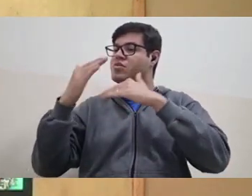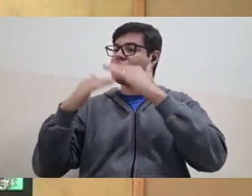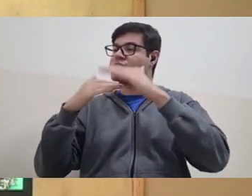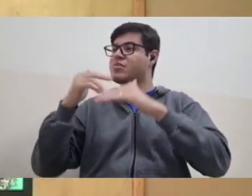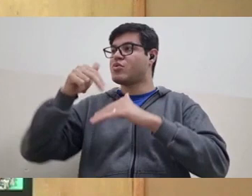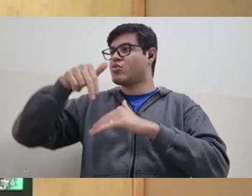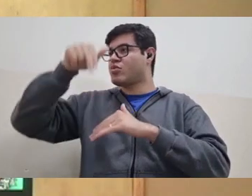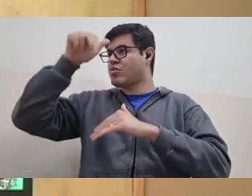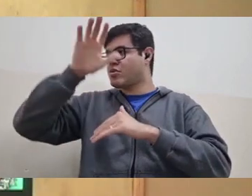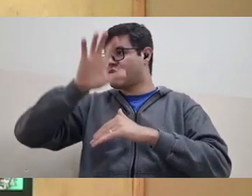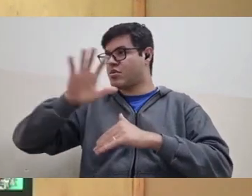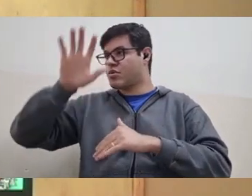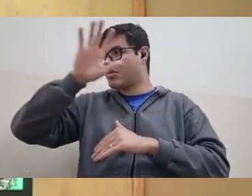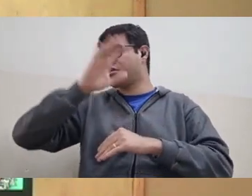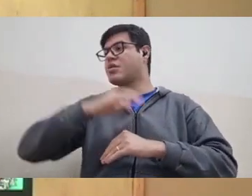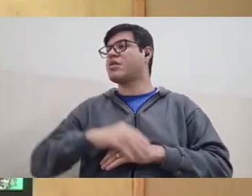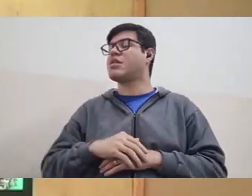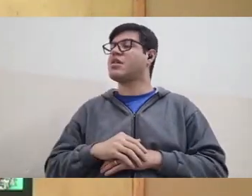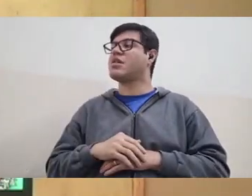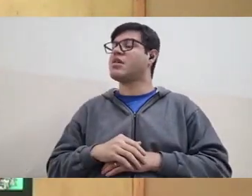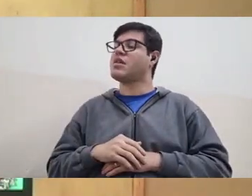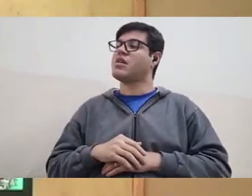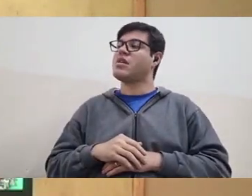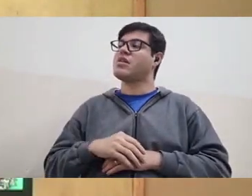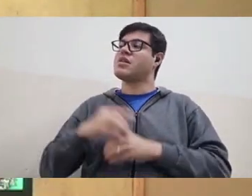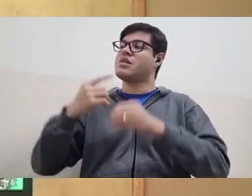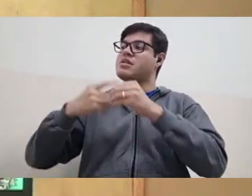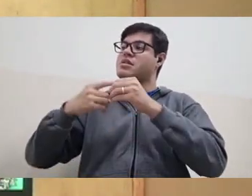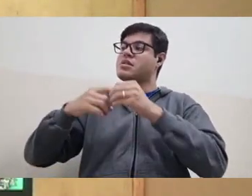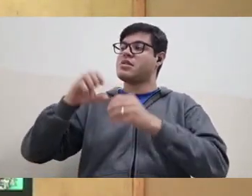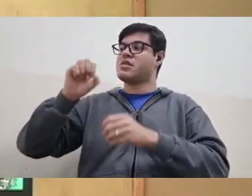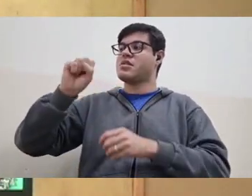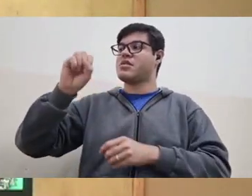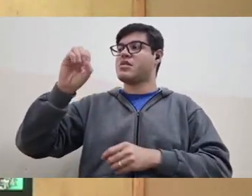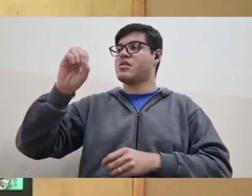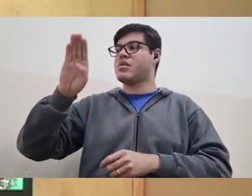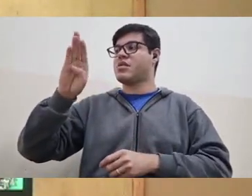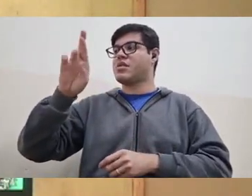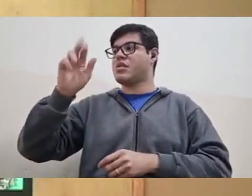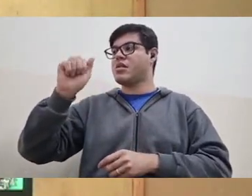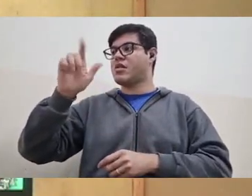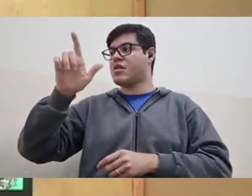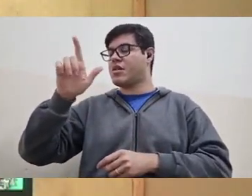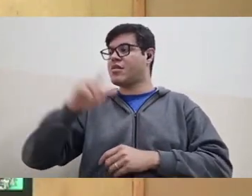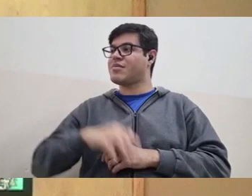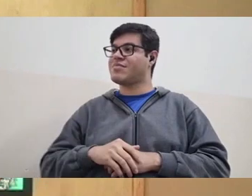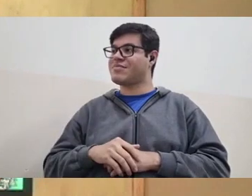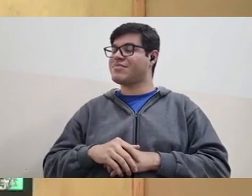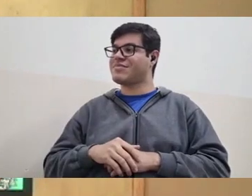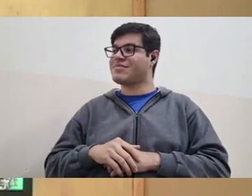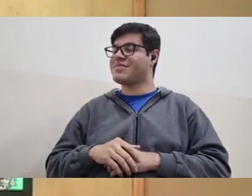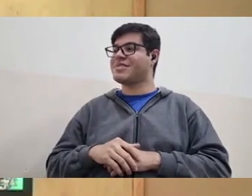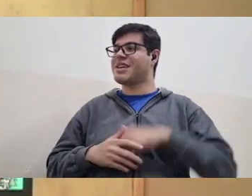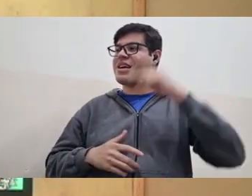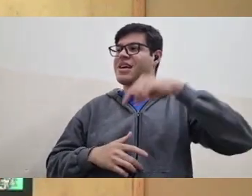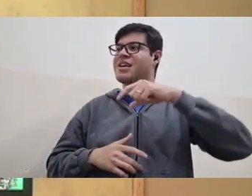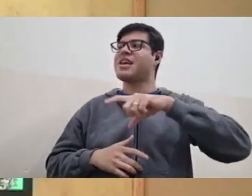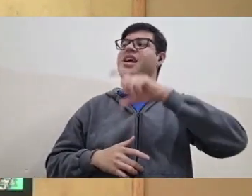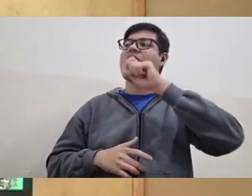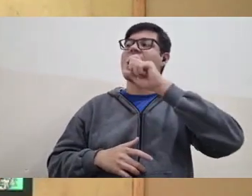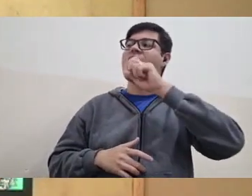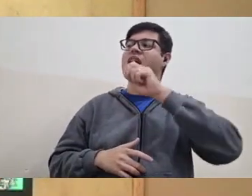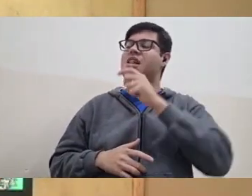Nordeste. E é Sobral, é a cidade do futuro. Araras já foi considerada a cidade de